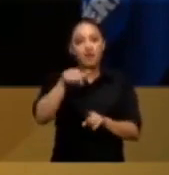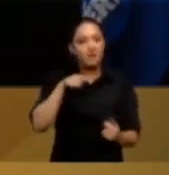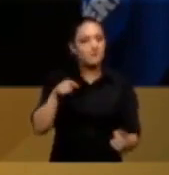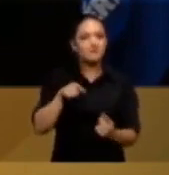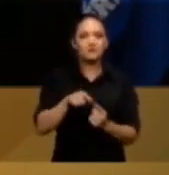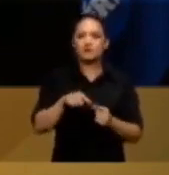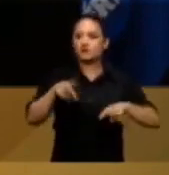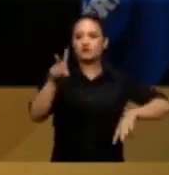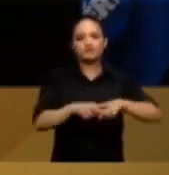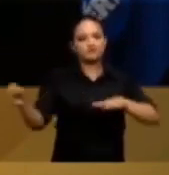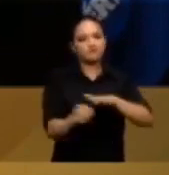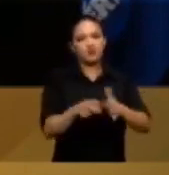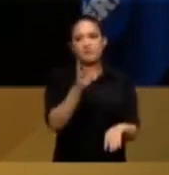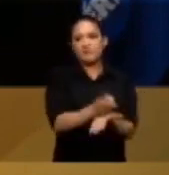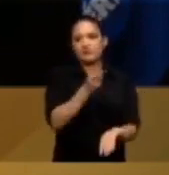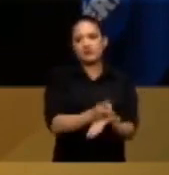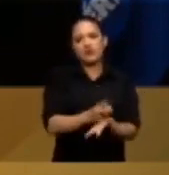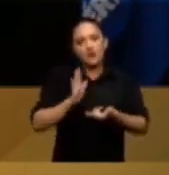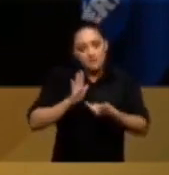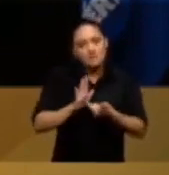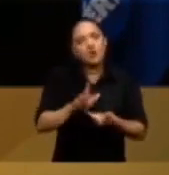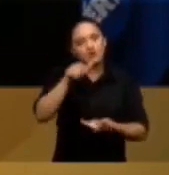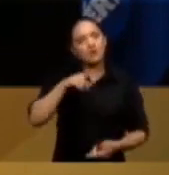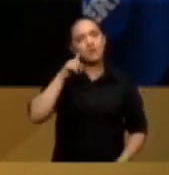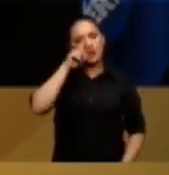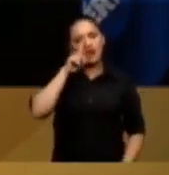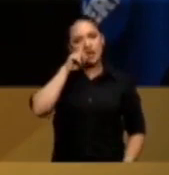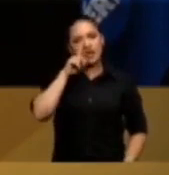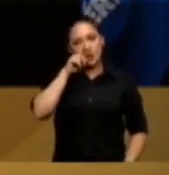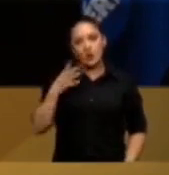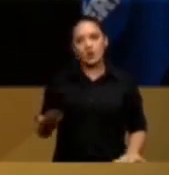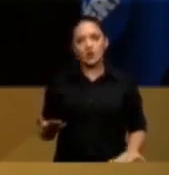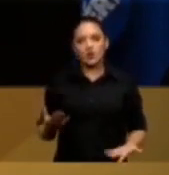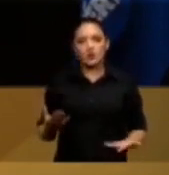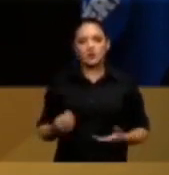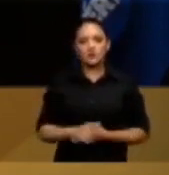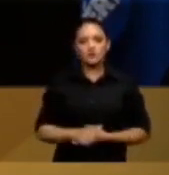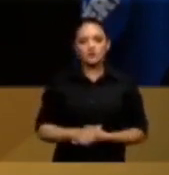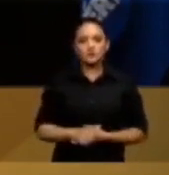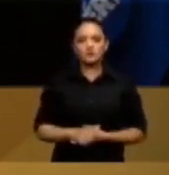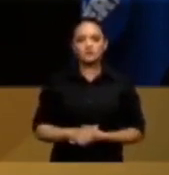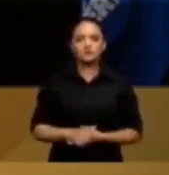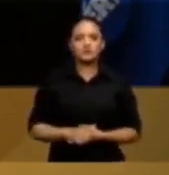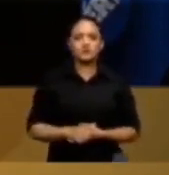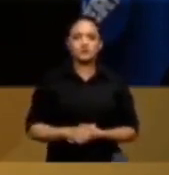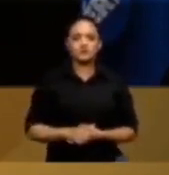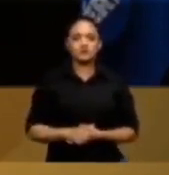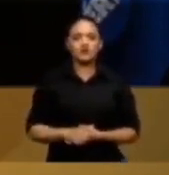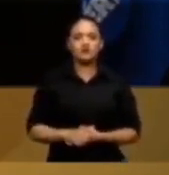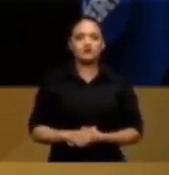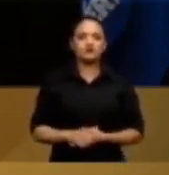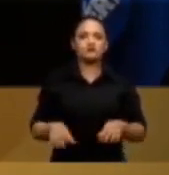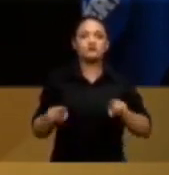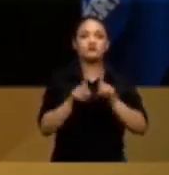perfectibilizando-se o perigo libertatis consubstanciado na aplicação da lei penal. Outro sim.